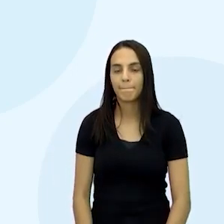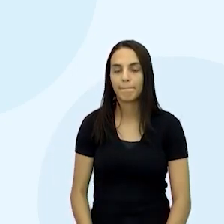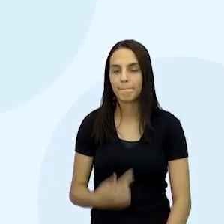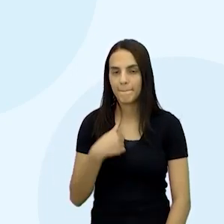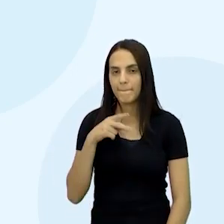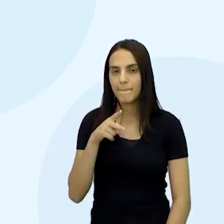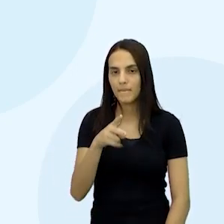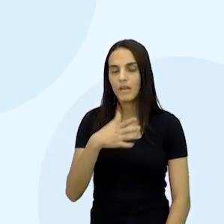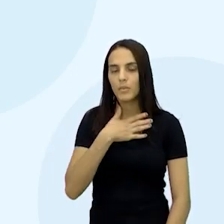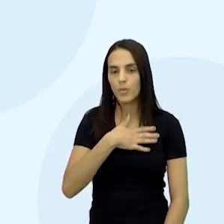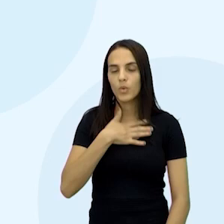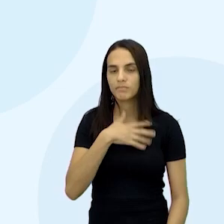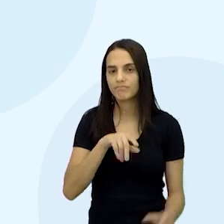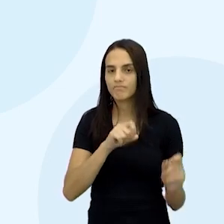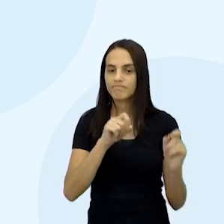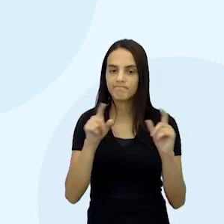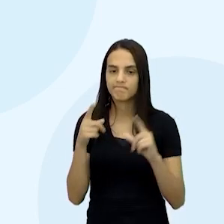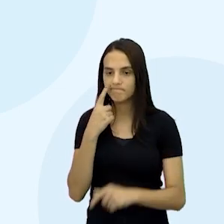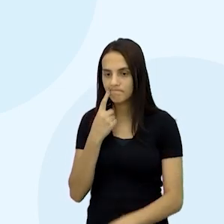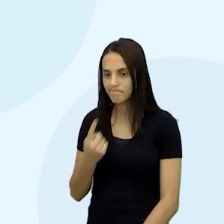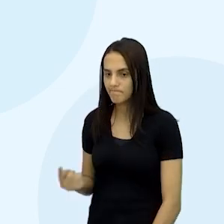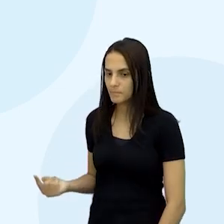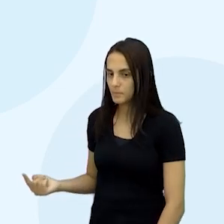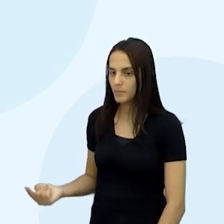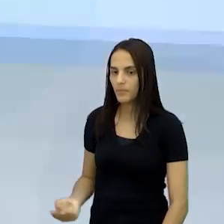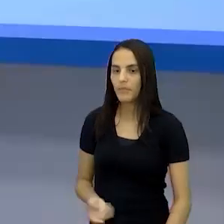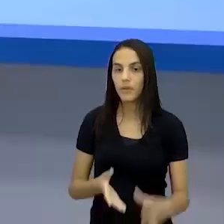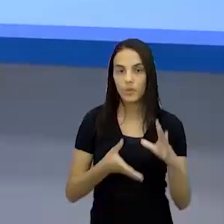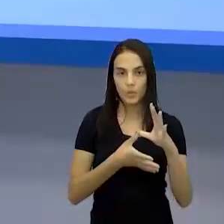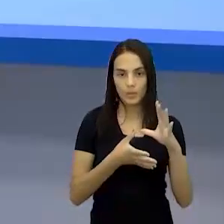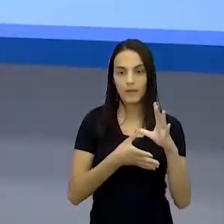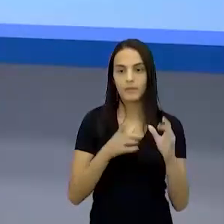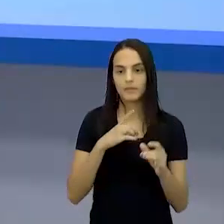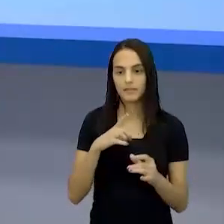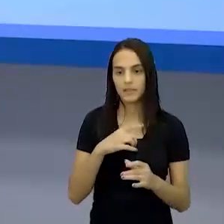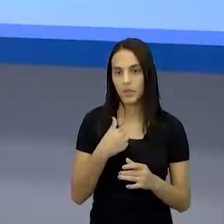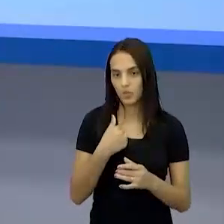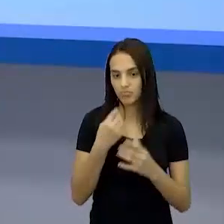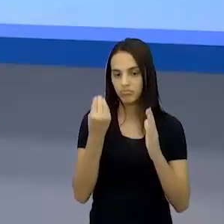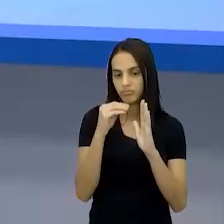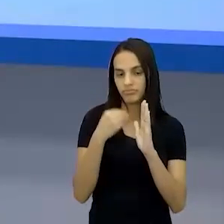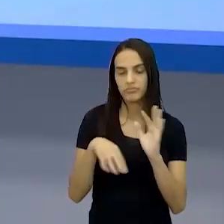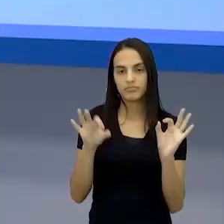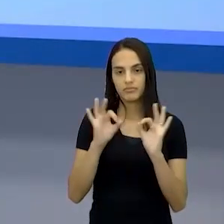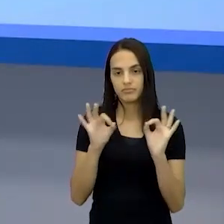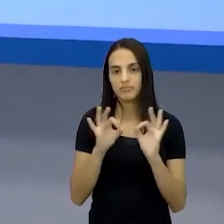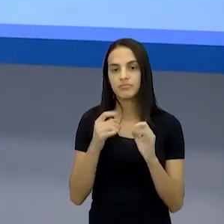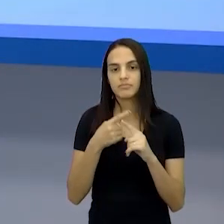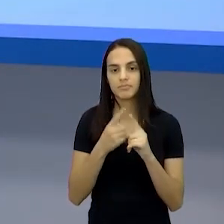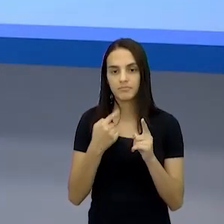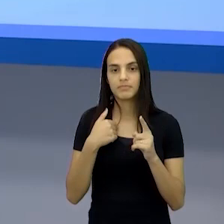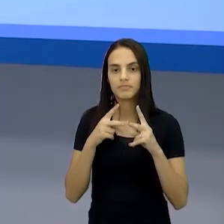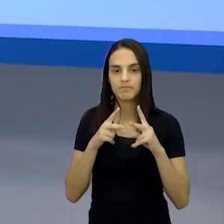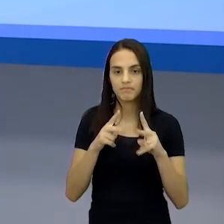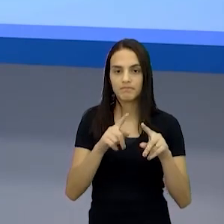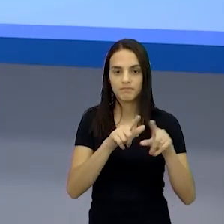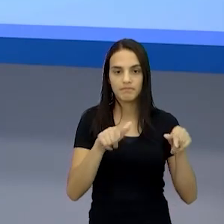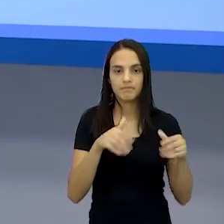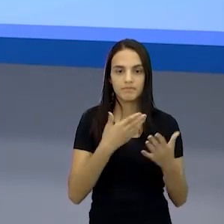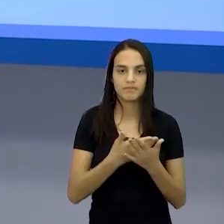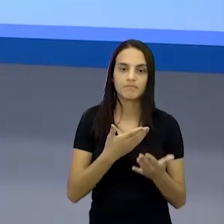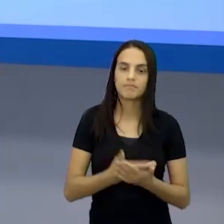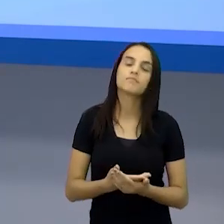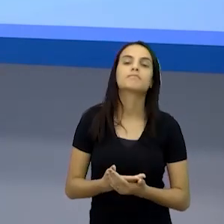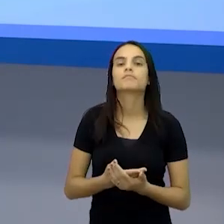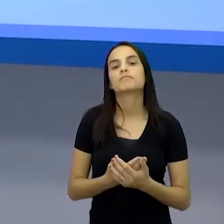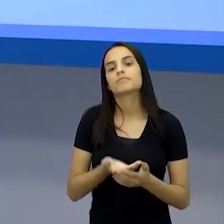eu sempre gosto de colocar essa questão aí, que está no mapa, tá? Não foi eu que coloquei, está no mapa, mas que eu sempre fiz em sala de aula, nessa